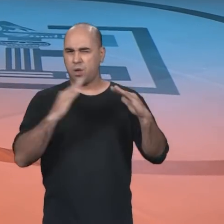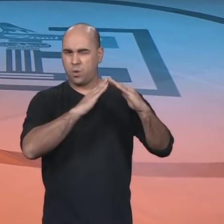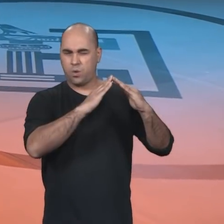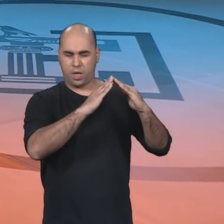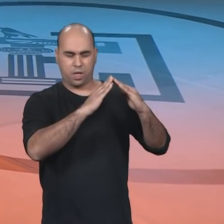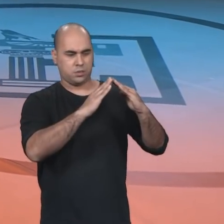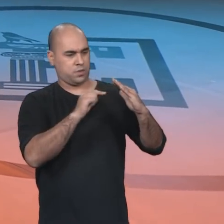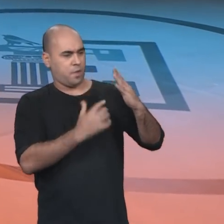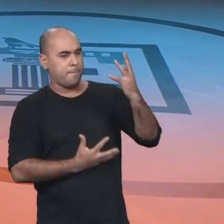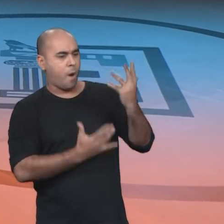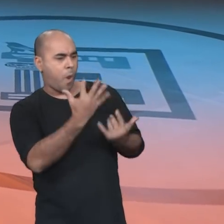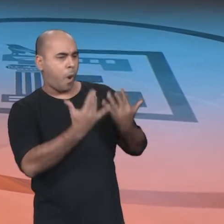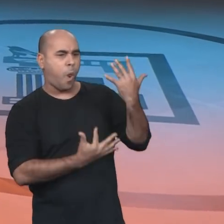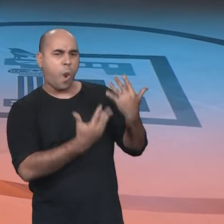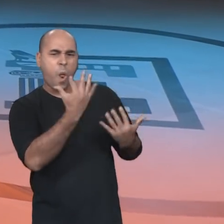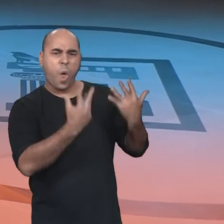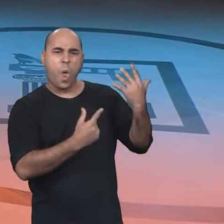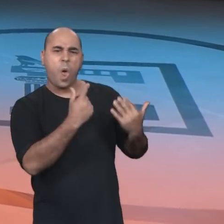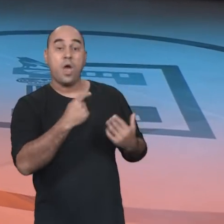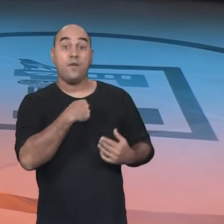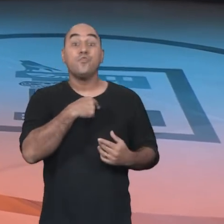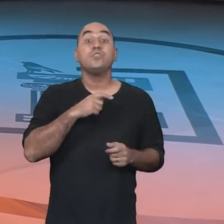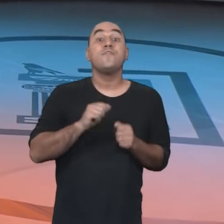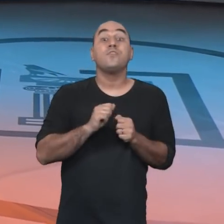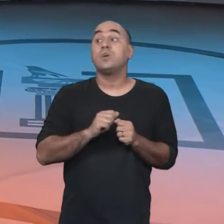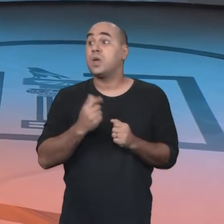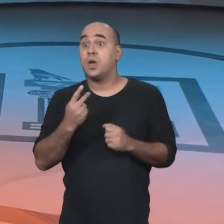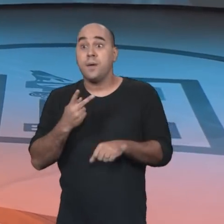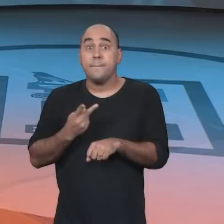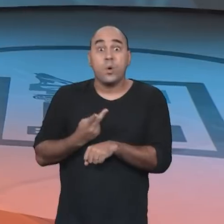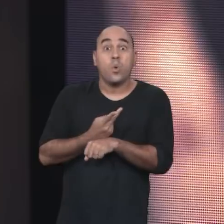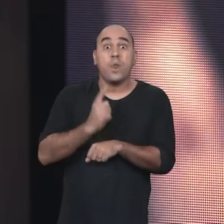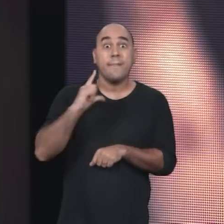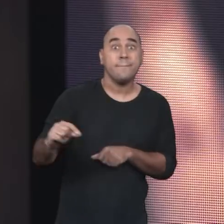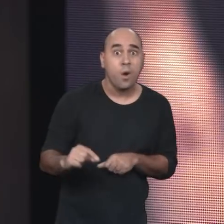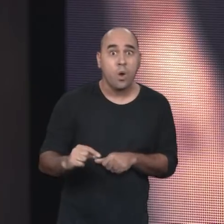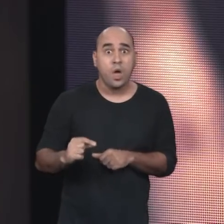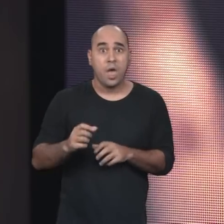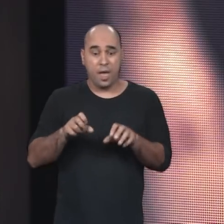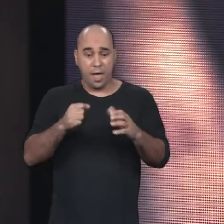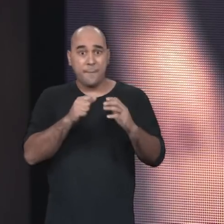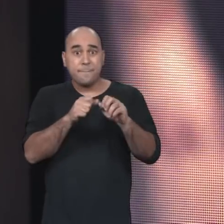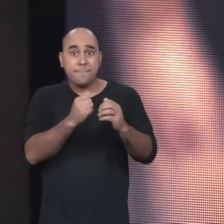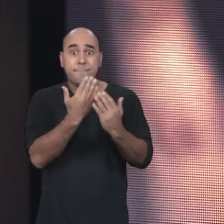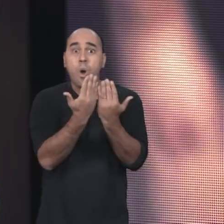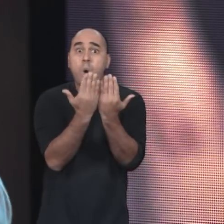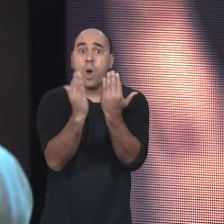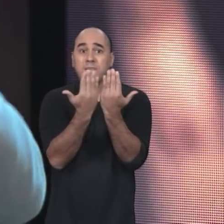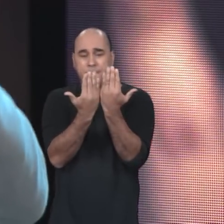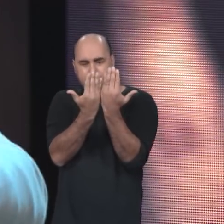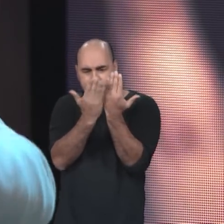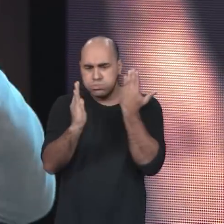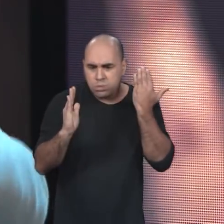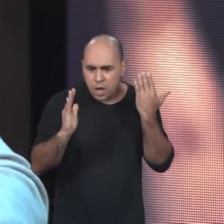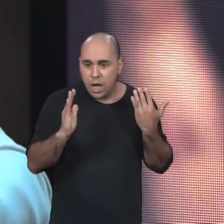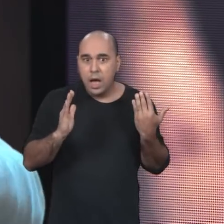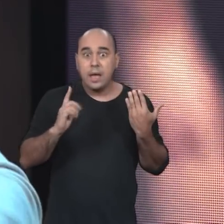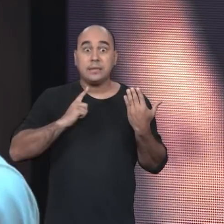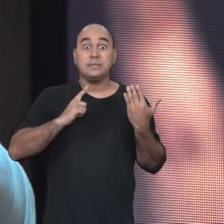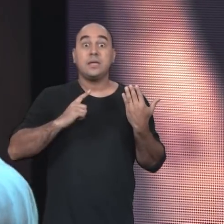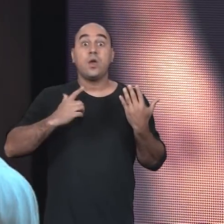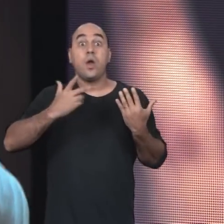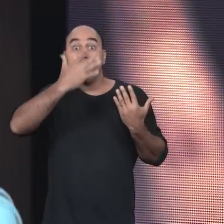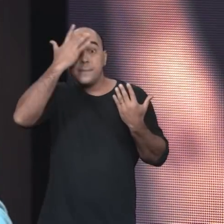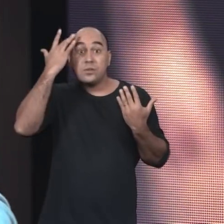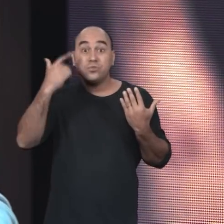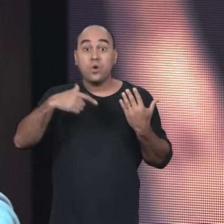seu instinto de sobrevivência, você busca uma porta, mas quando você vai para aquela porta, sai de outro lugar alguém vestido com roupa